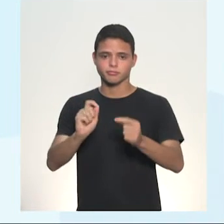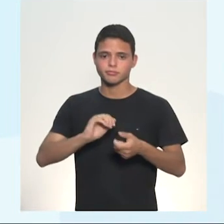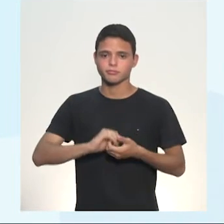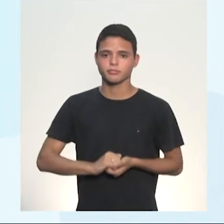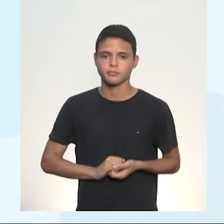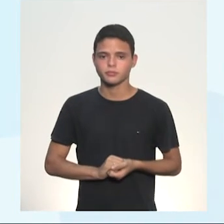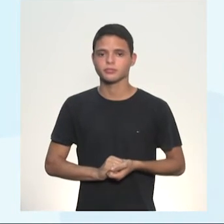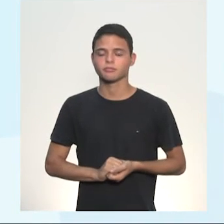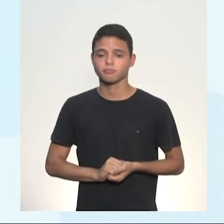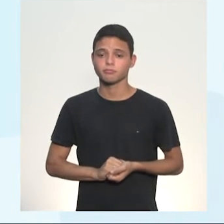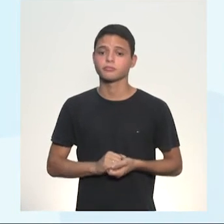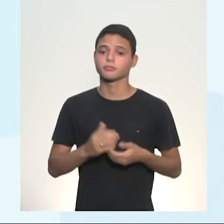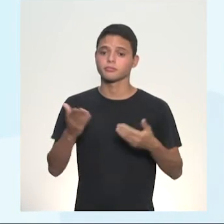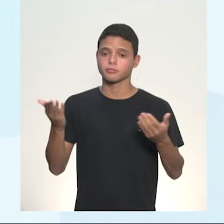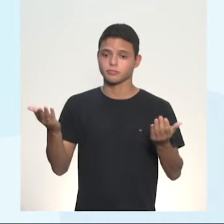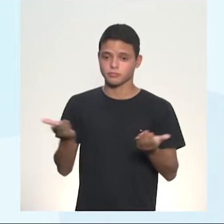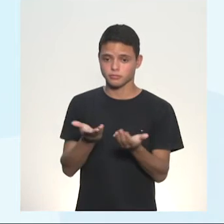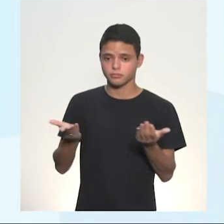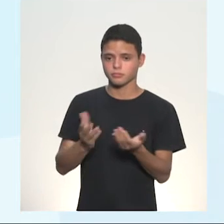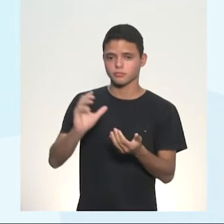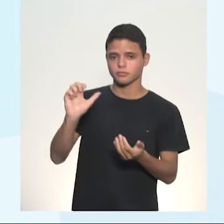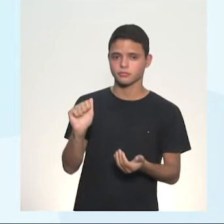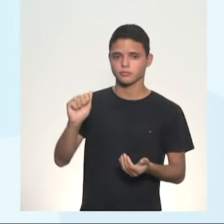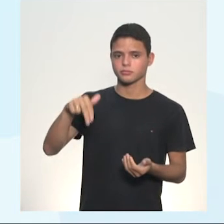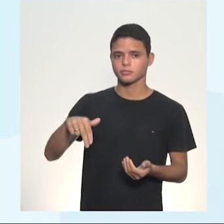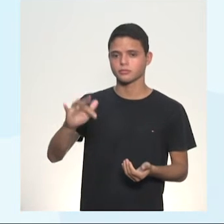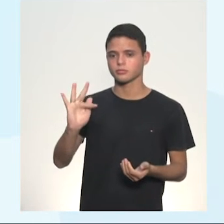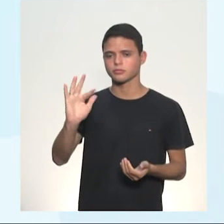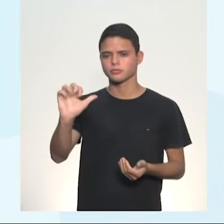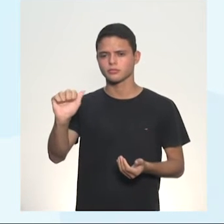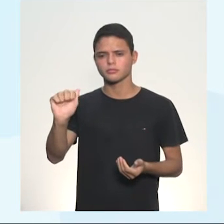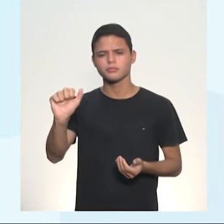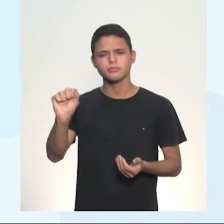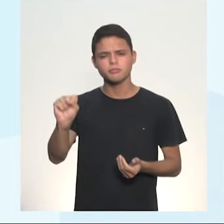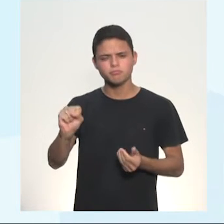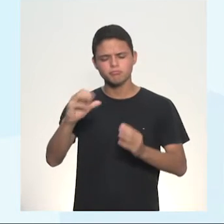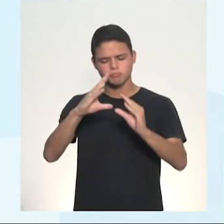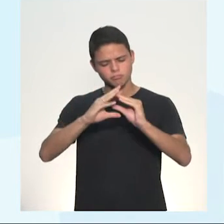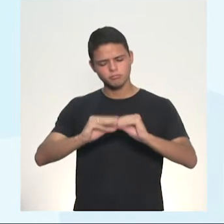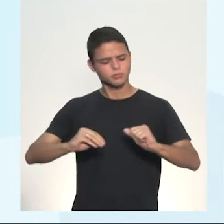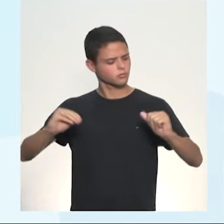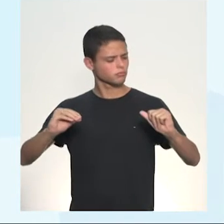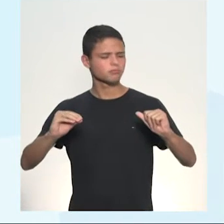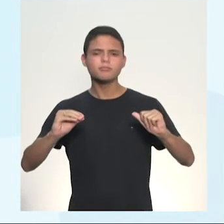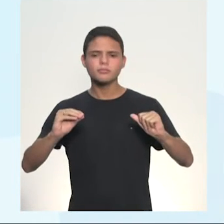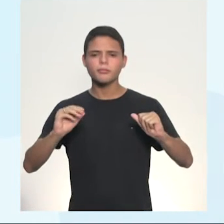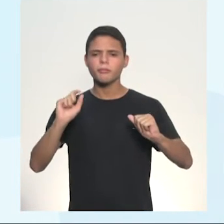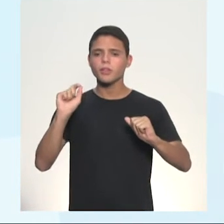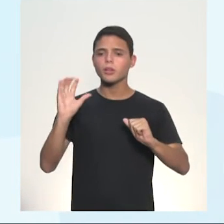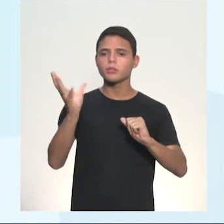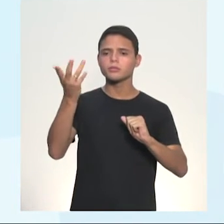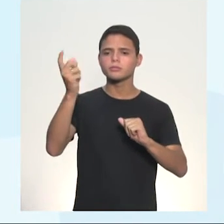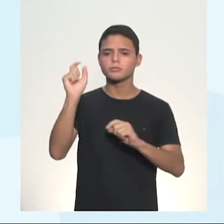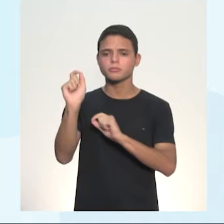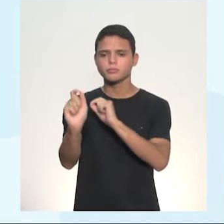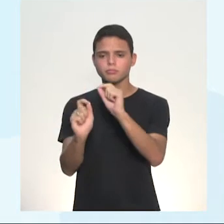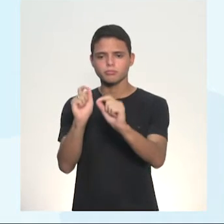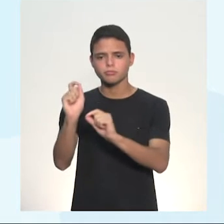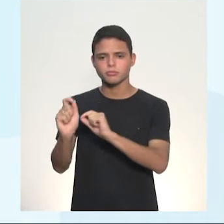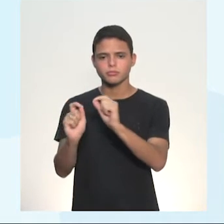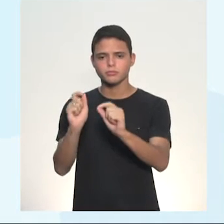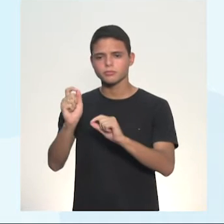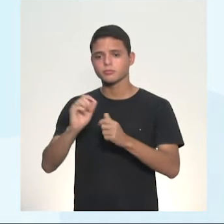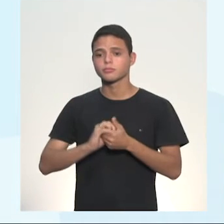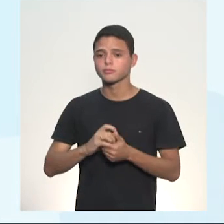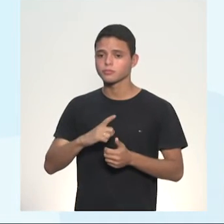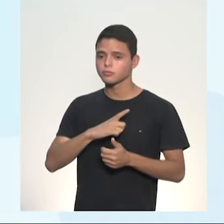de abelha, falamos de sapos, falamos agora das antas. O que nos afeta se as antas desaparecerem? Tem